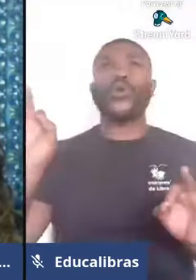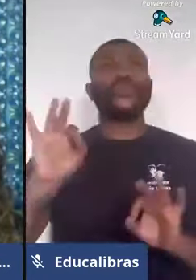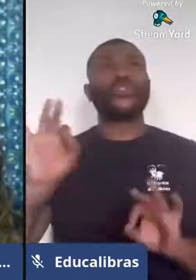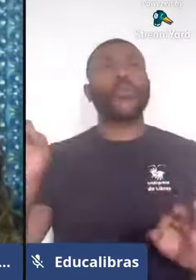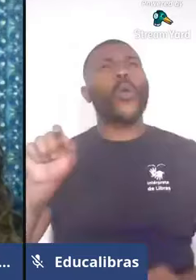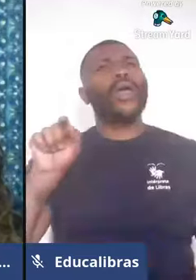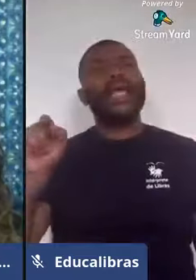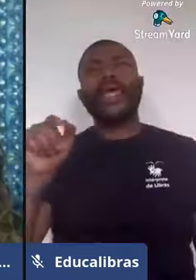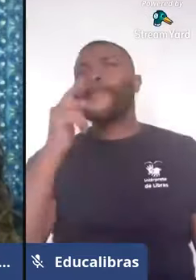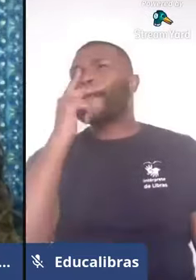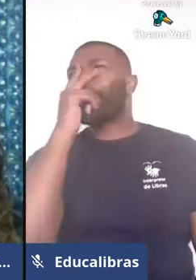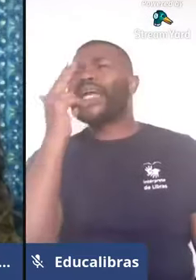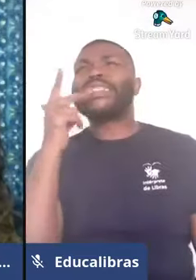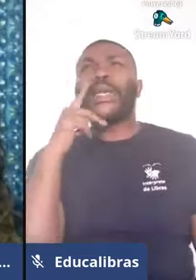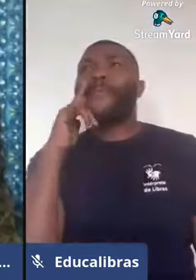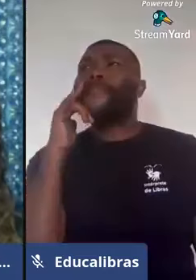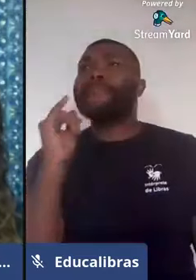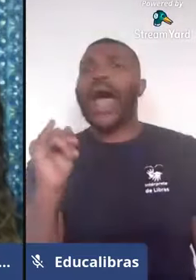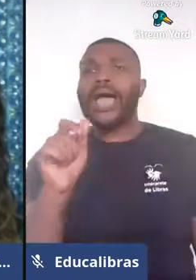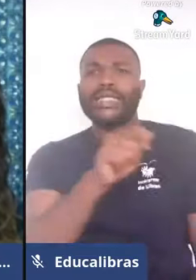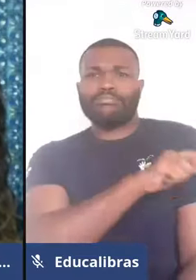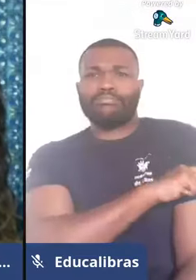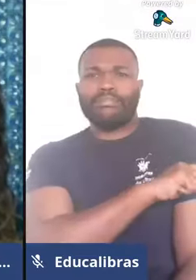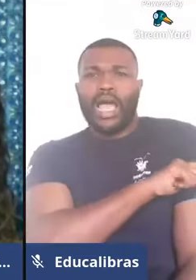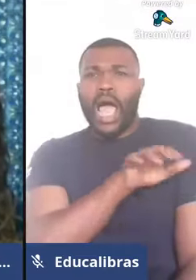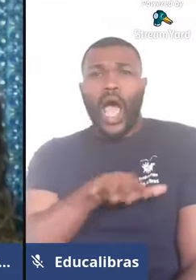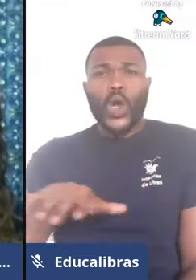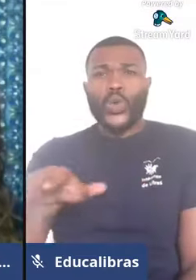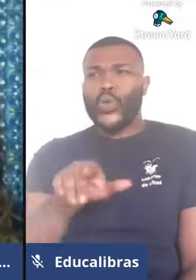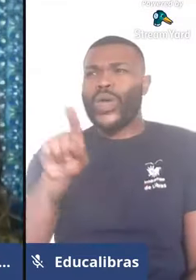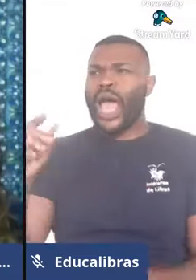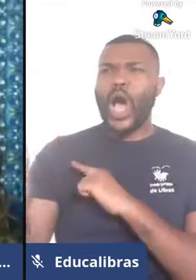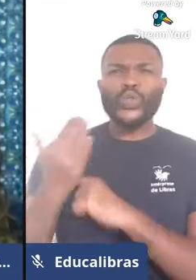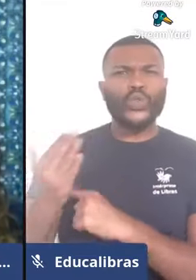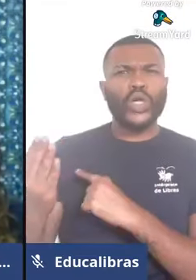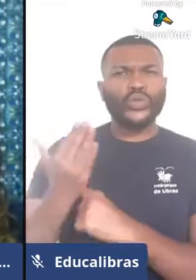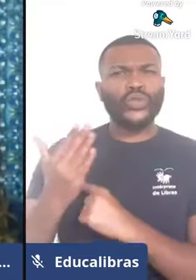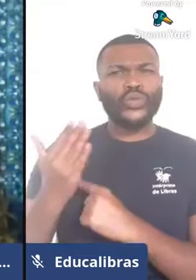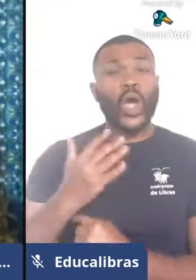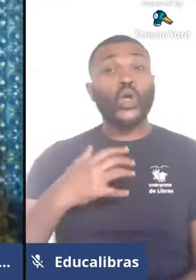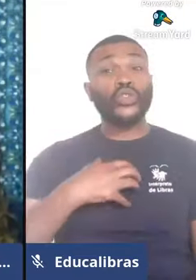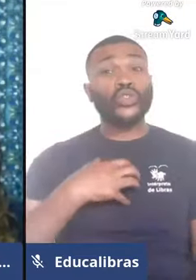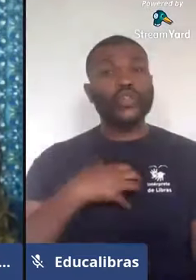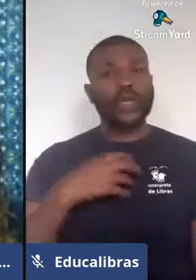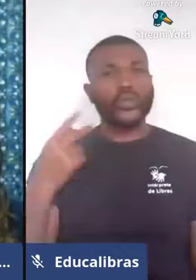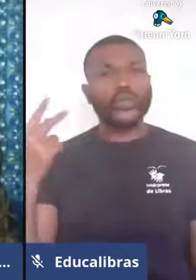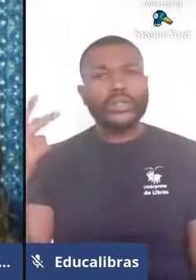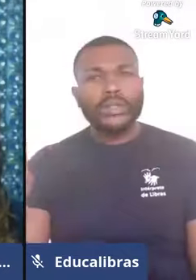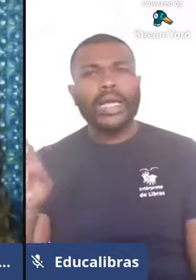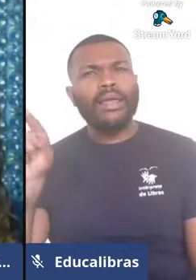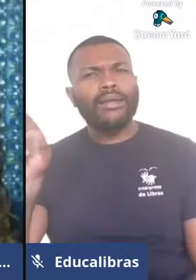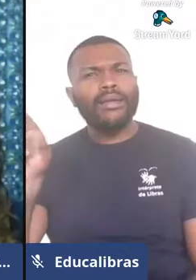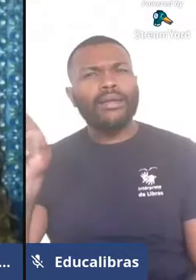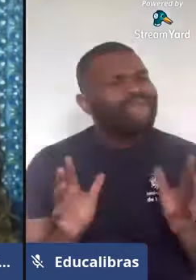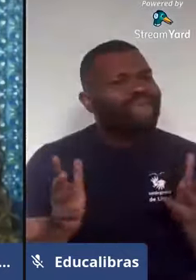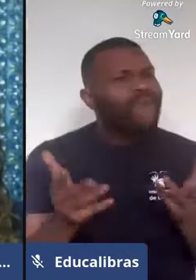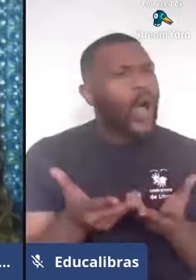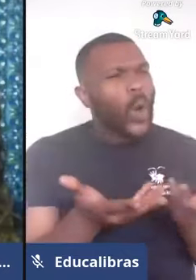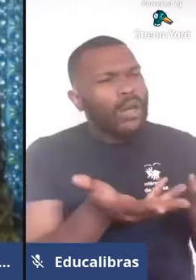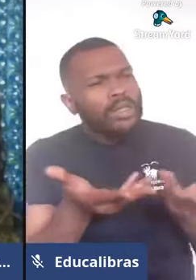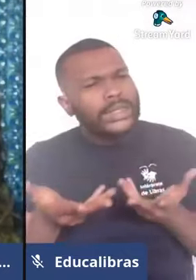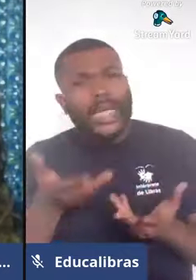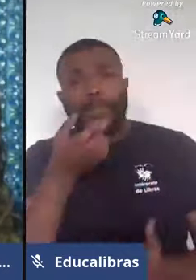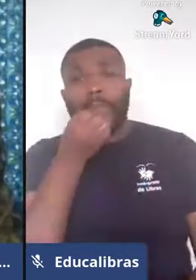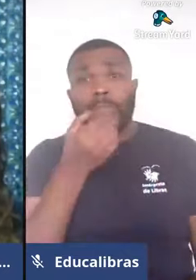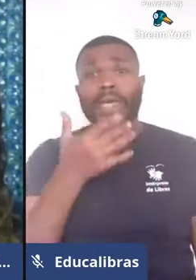paizão para todo mundo da sala, ele ajudava todo mundo, assim, é uma característica muito do Roberto, ele acolhia muito bem todo mundo, né, então não